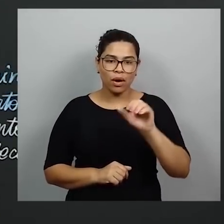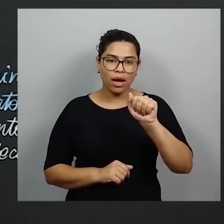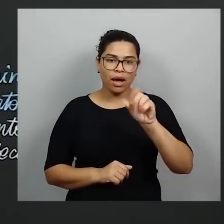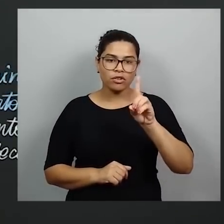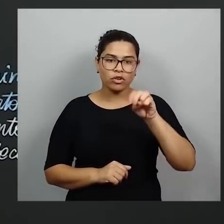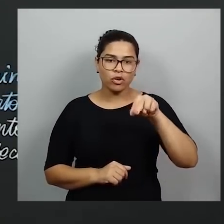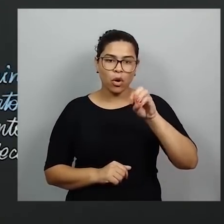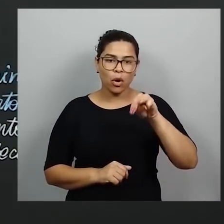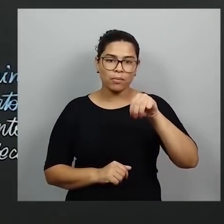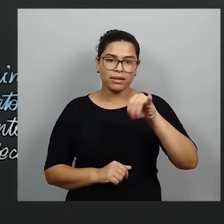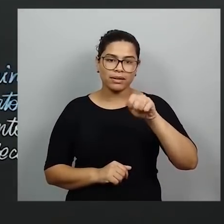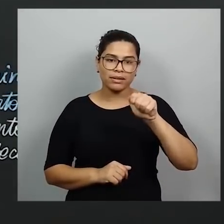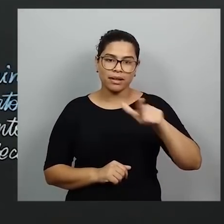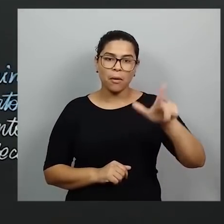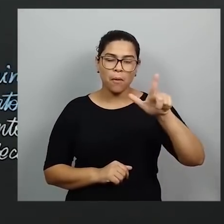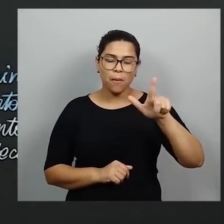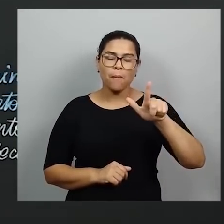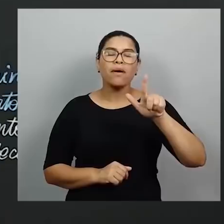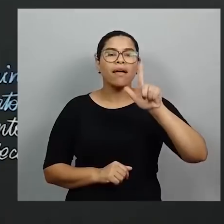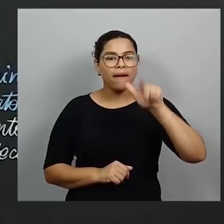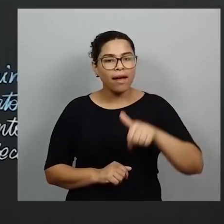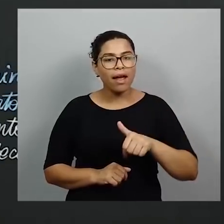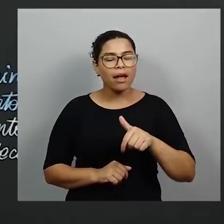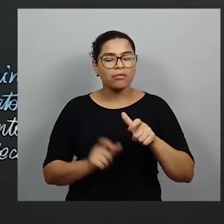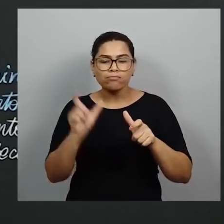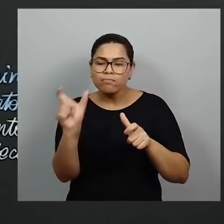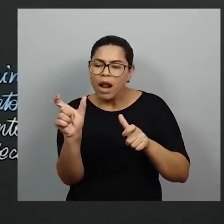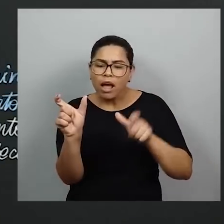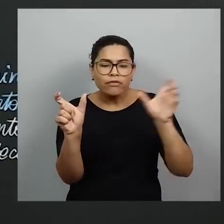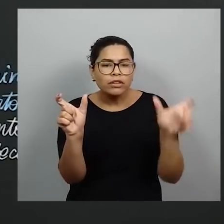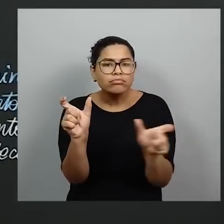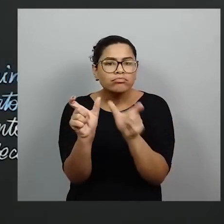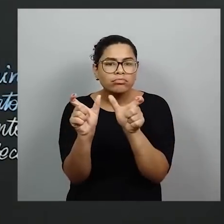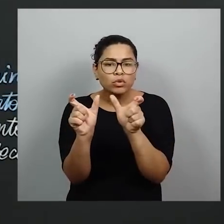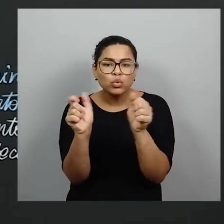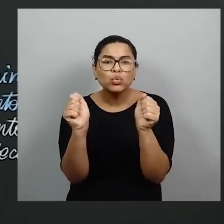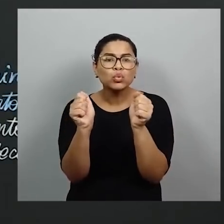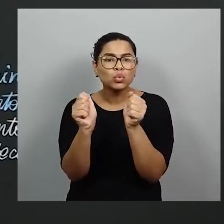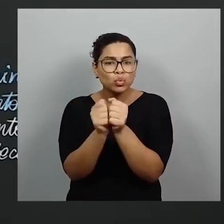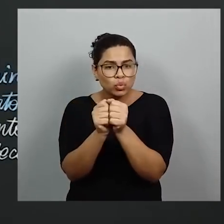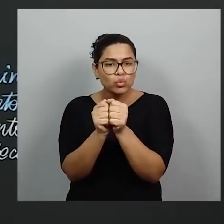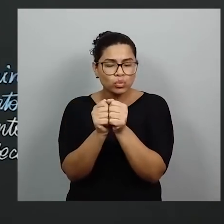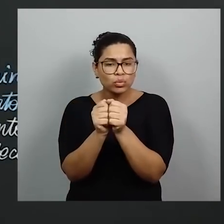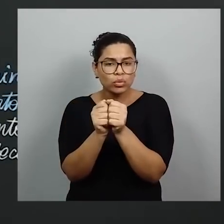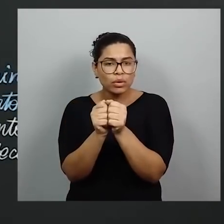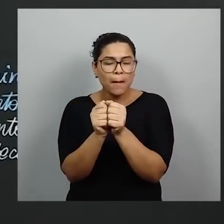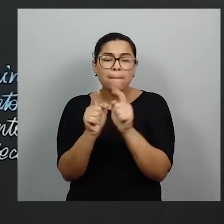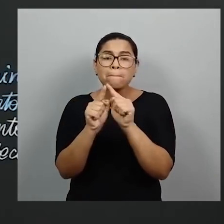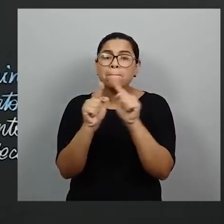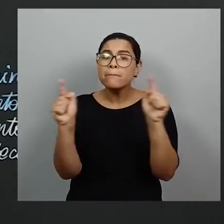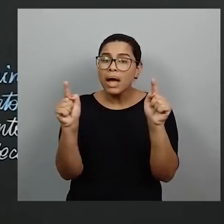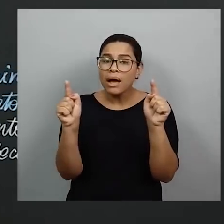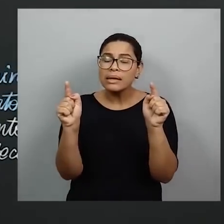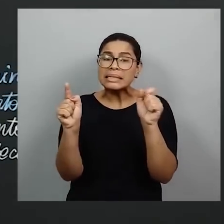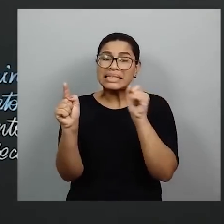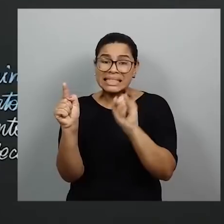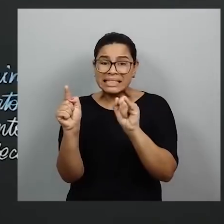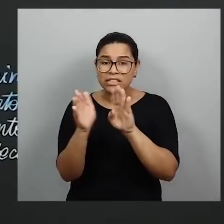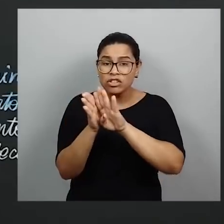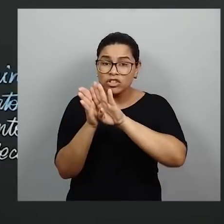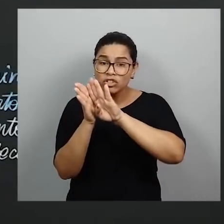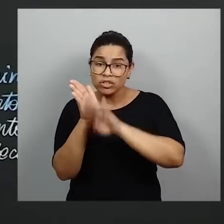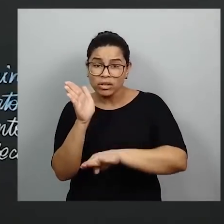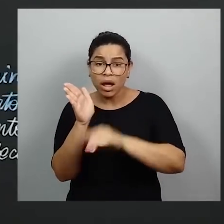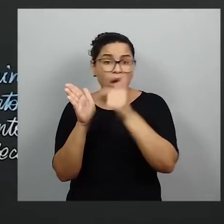são colocados junto dos nomes, associados aos nomes, aos substantivos. O substantivo está no núcleo desses adjuntos, porque esses adjuntos